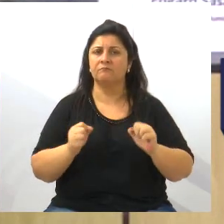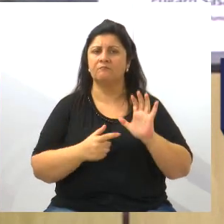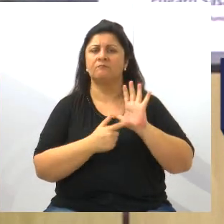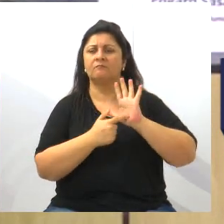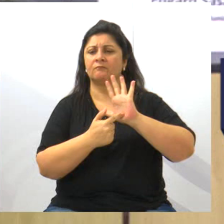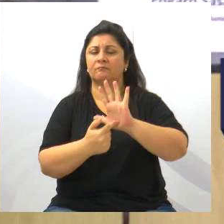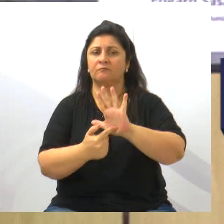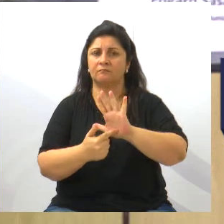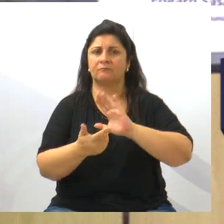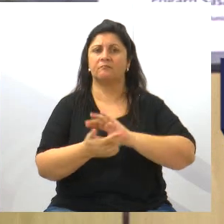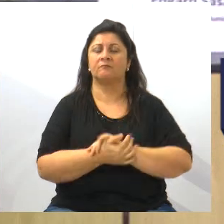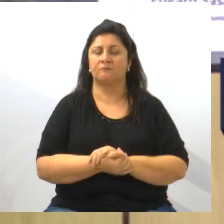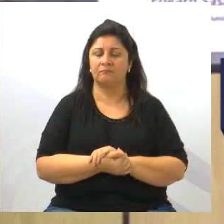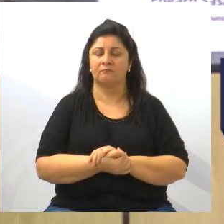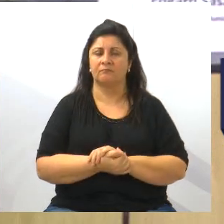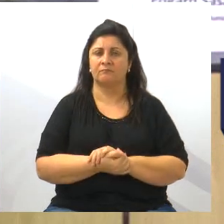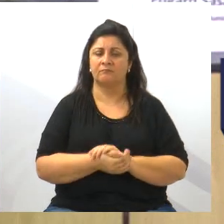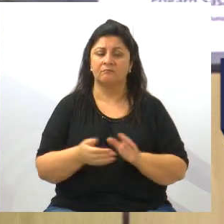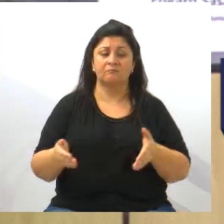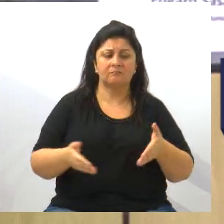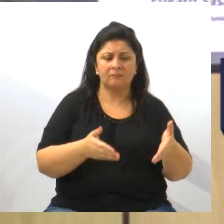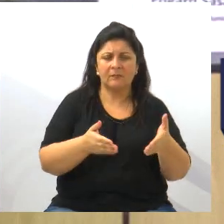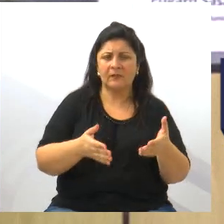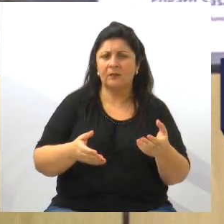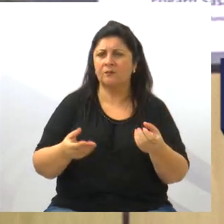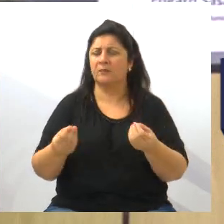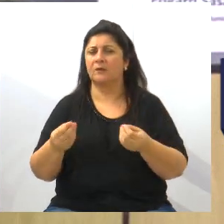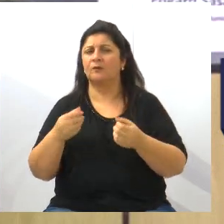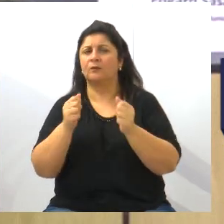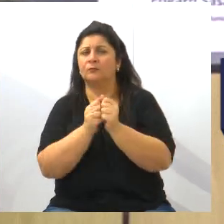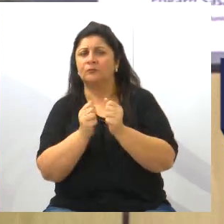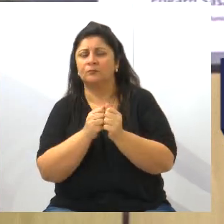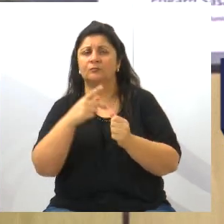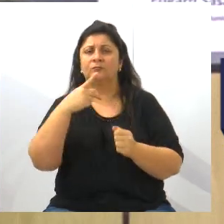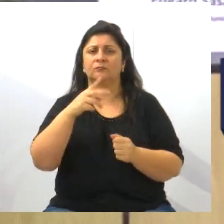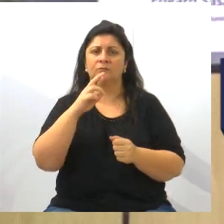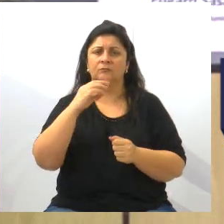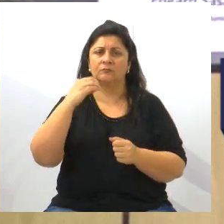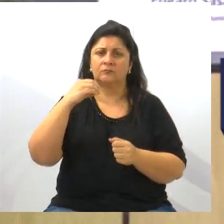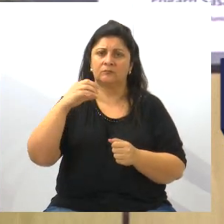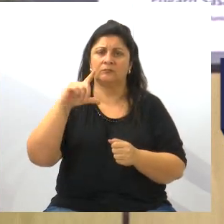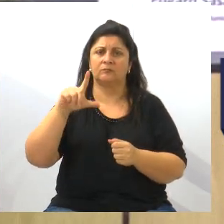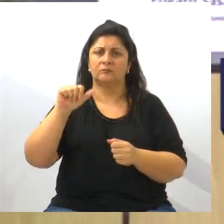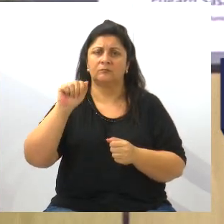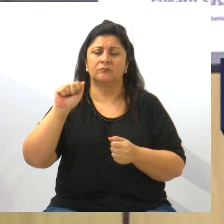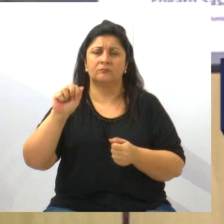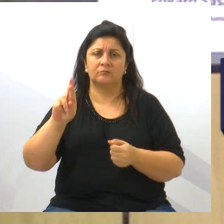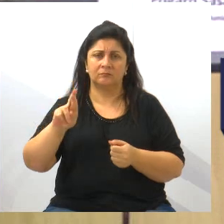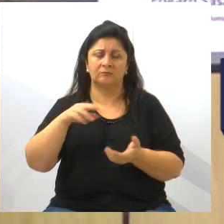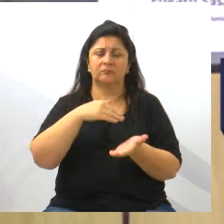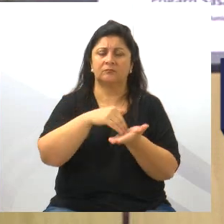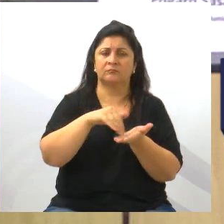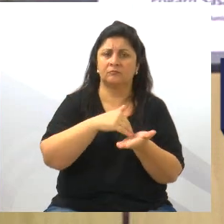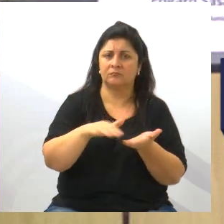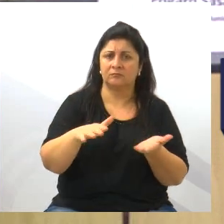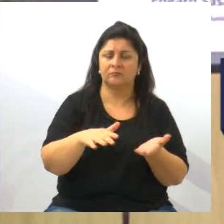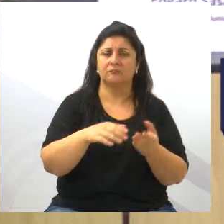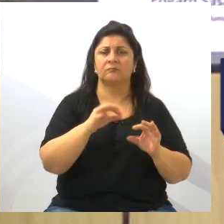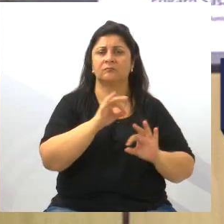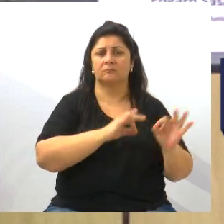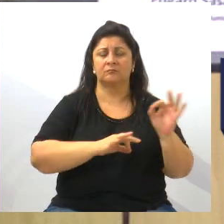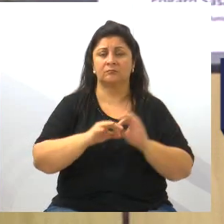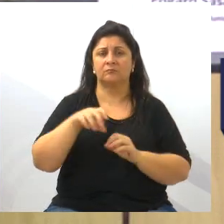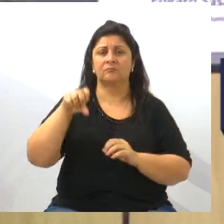apontar, nortear, junto com o Prolar, Secretaria de Planejamento e SAI, as necessidades